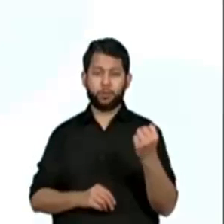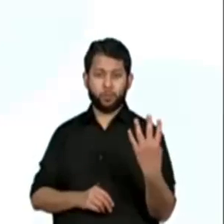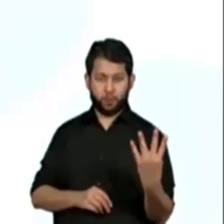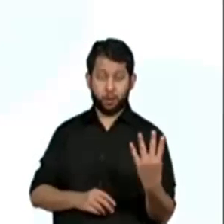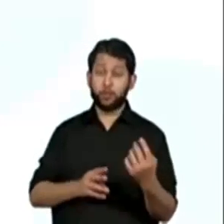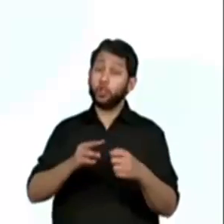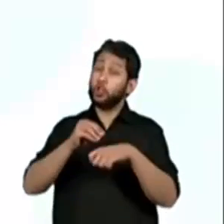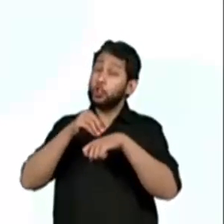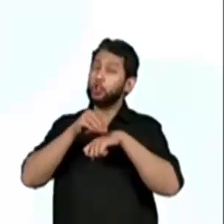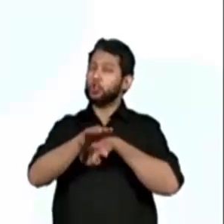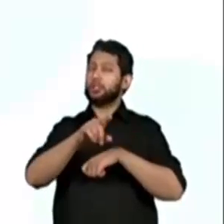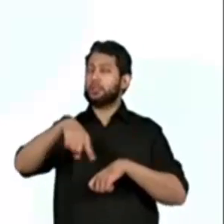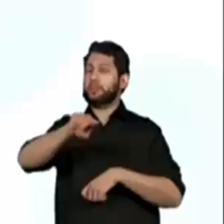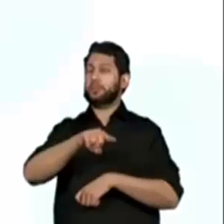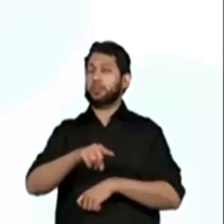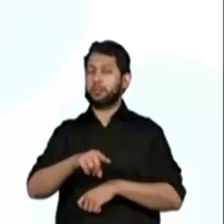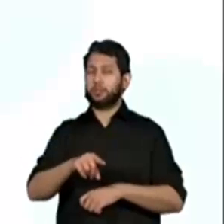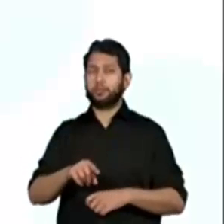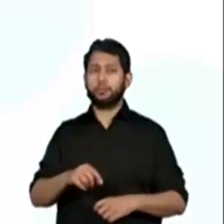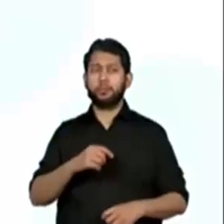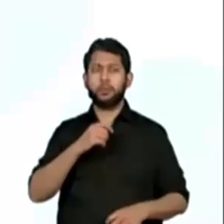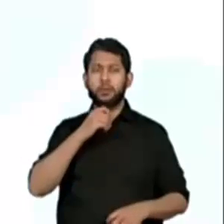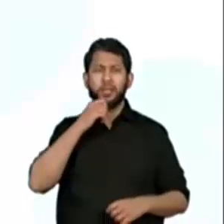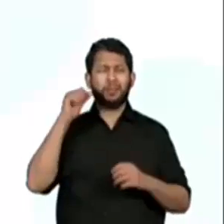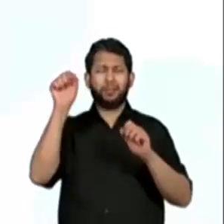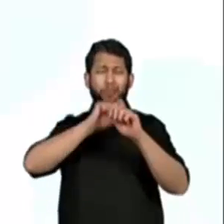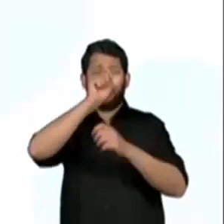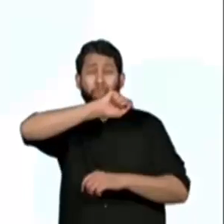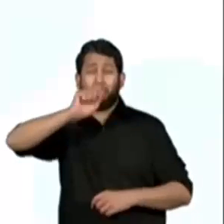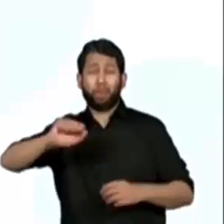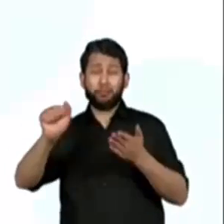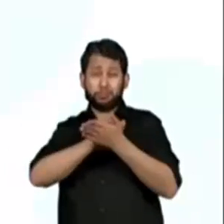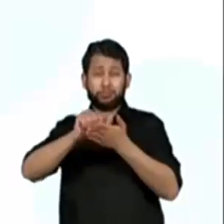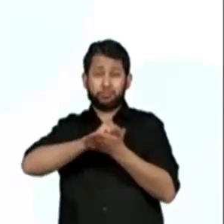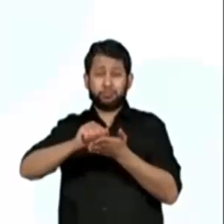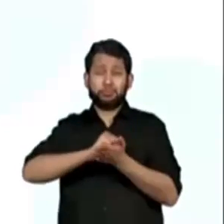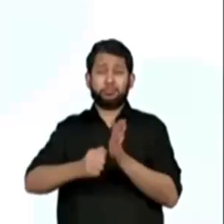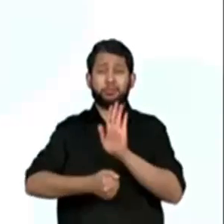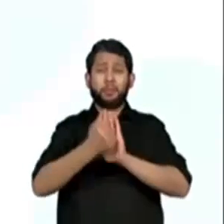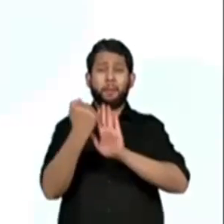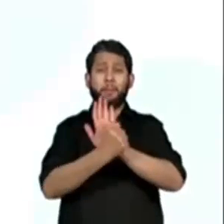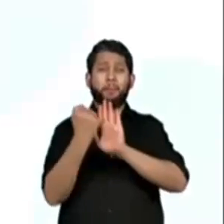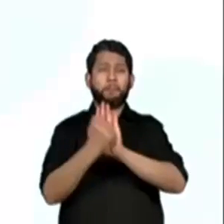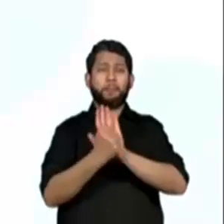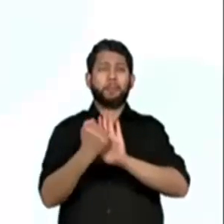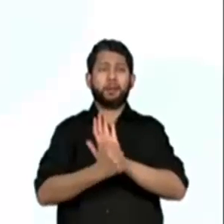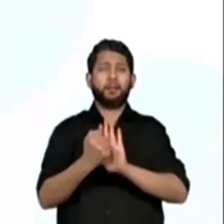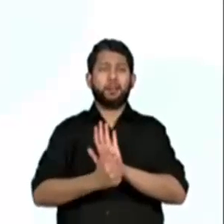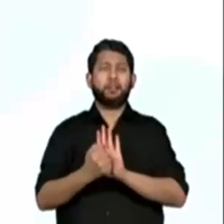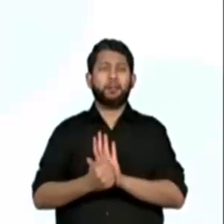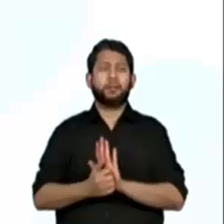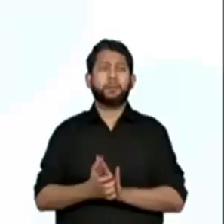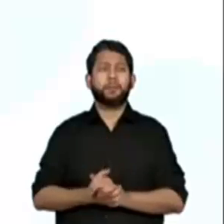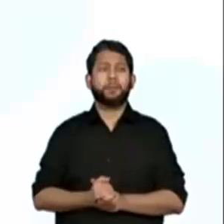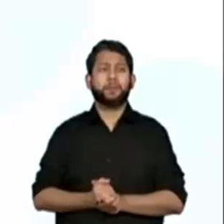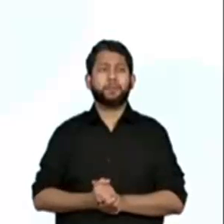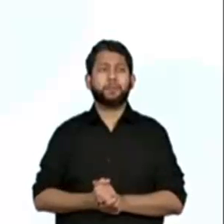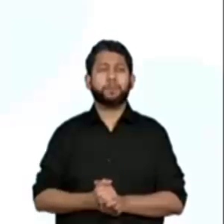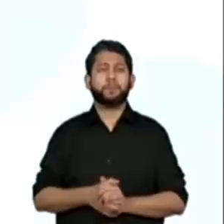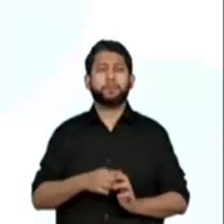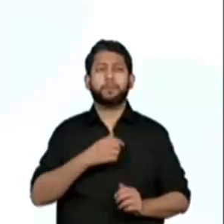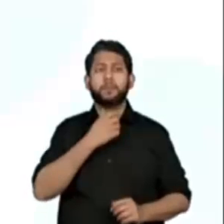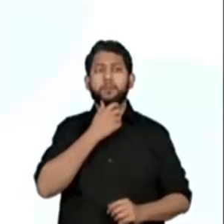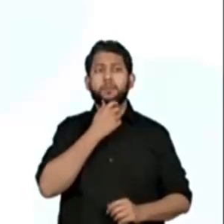do quarto ano aí. Deixa eu só apagar essa minha rabisqueira toda, porque confunde vocês, né? Vamos